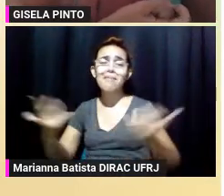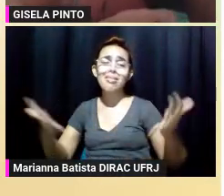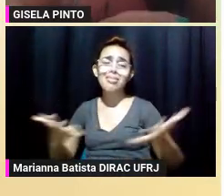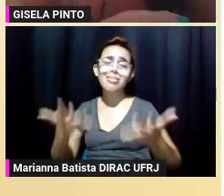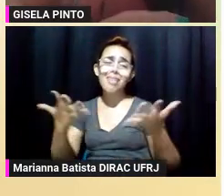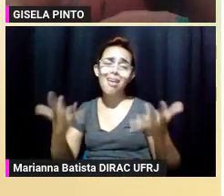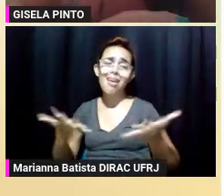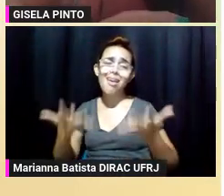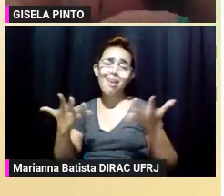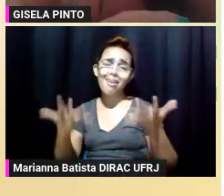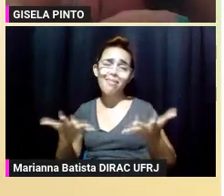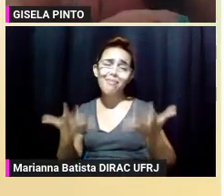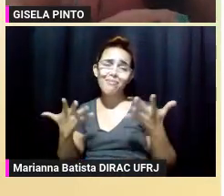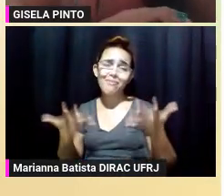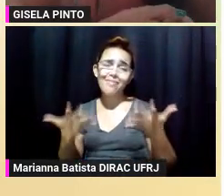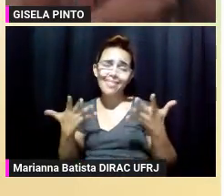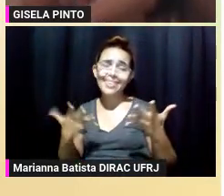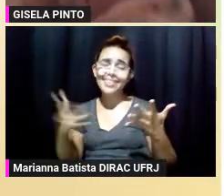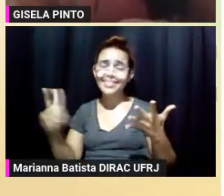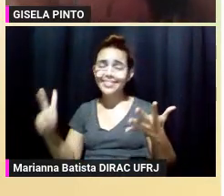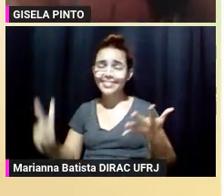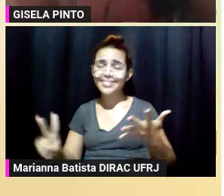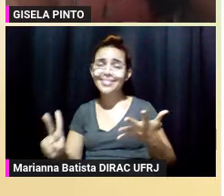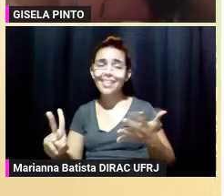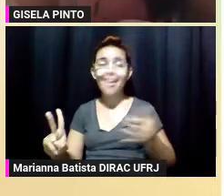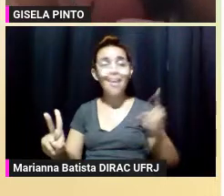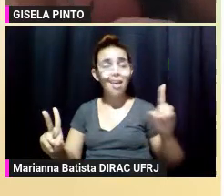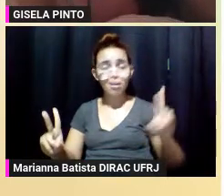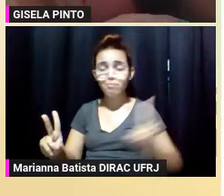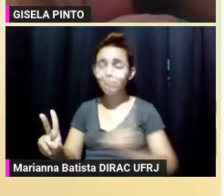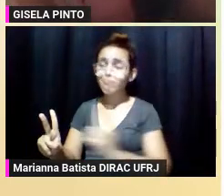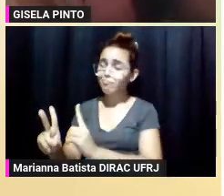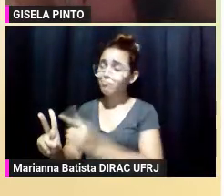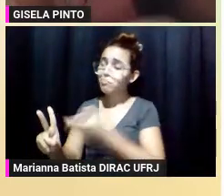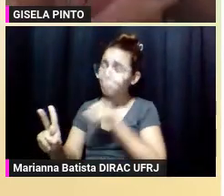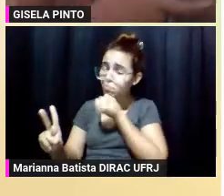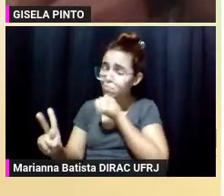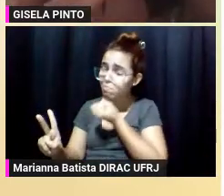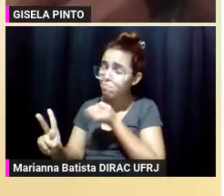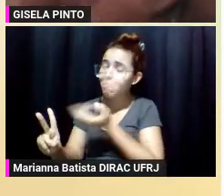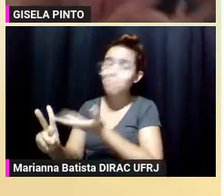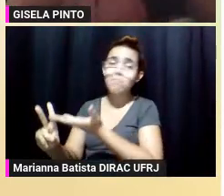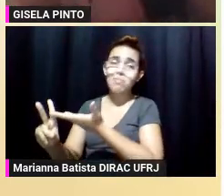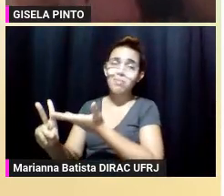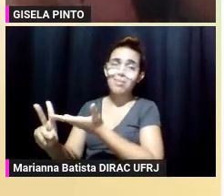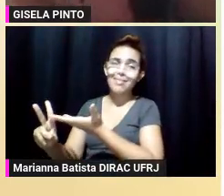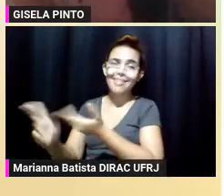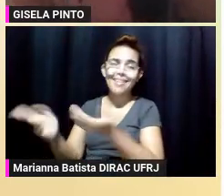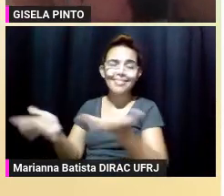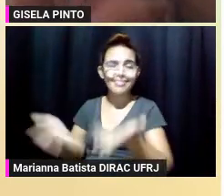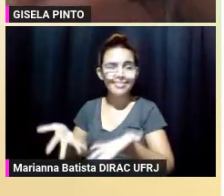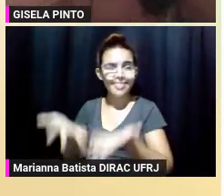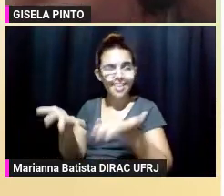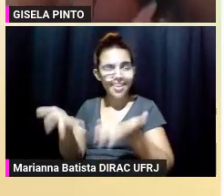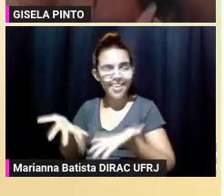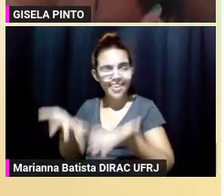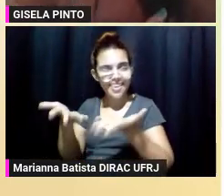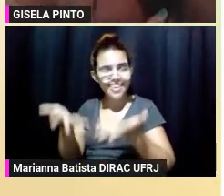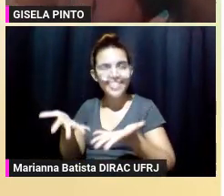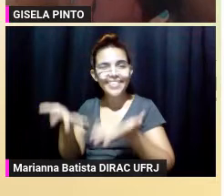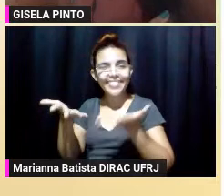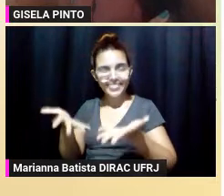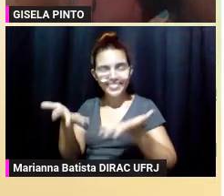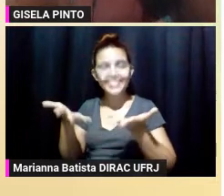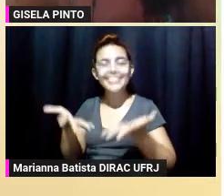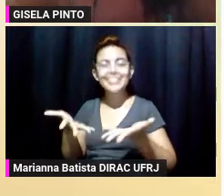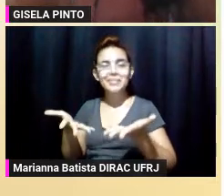que eu consegui transmitir a elas, tenho conseguido transmitir a elas ao longo desse tempo, né? Prazer no que eu